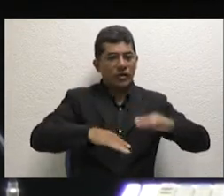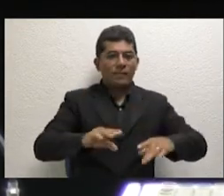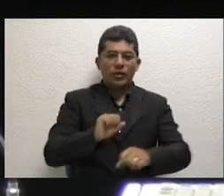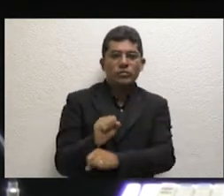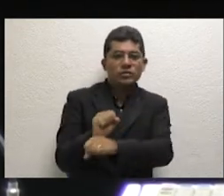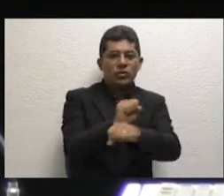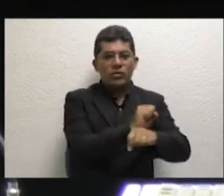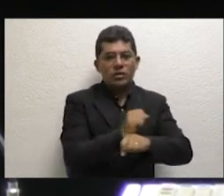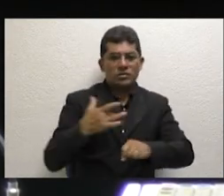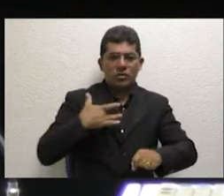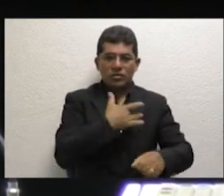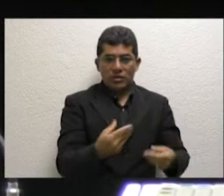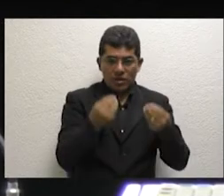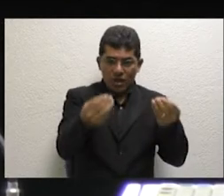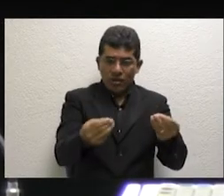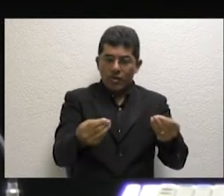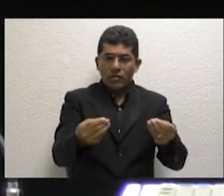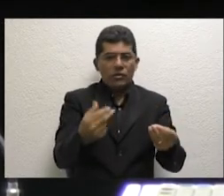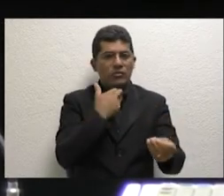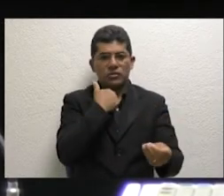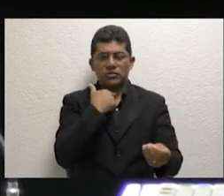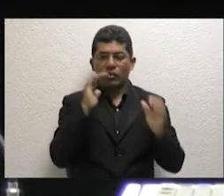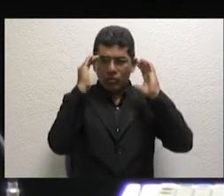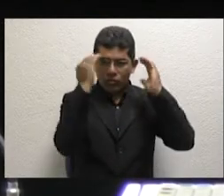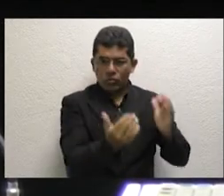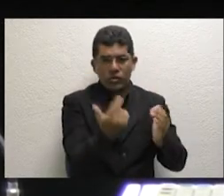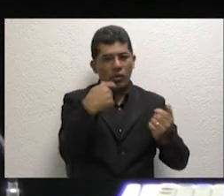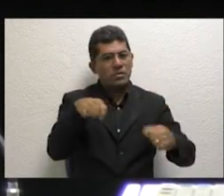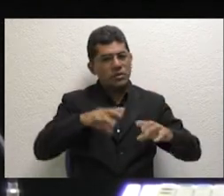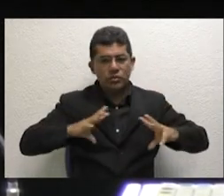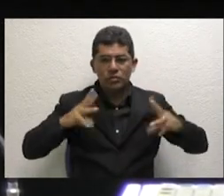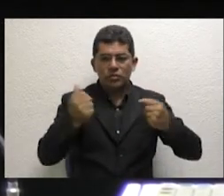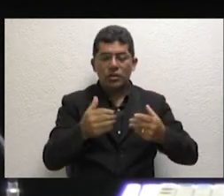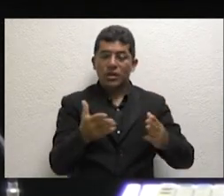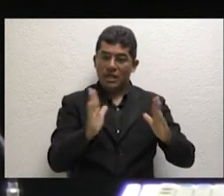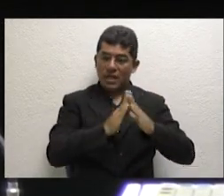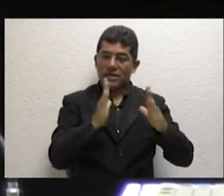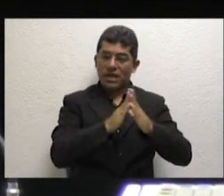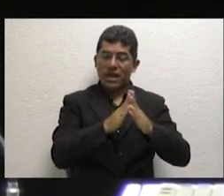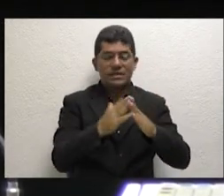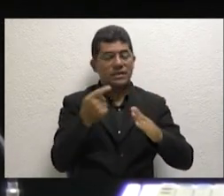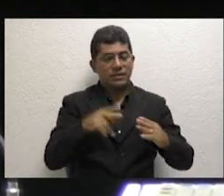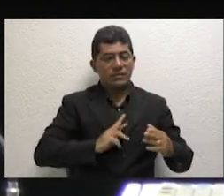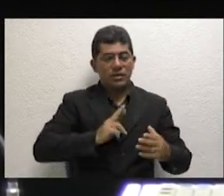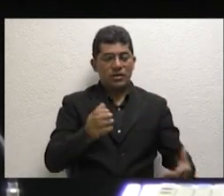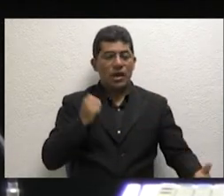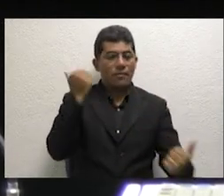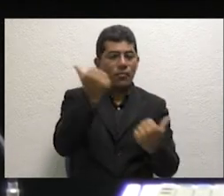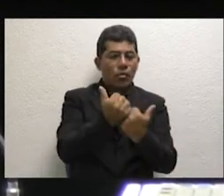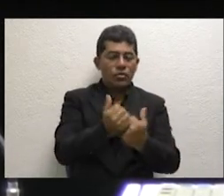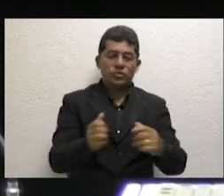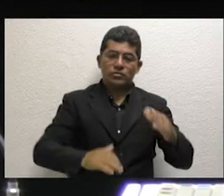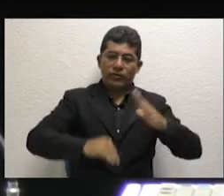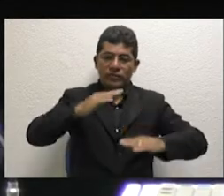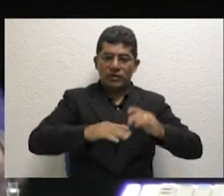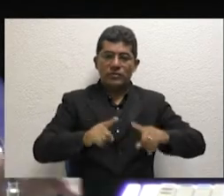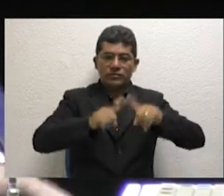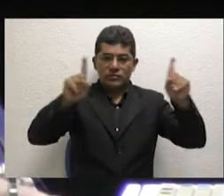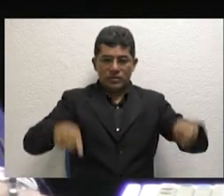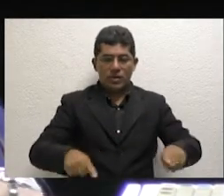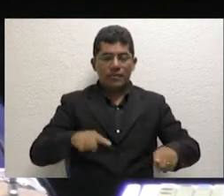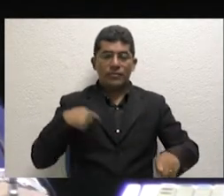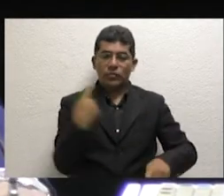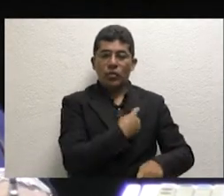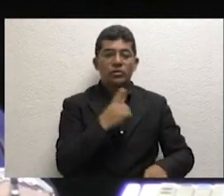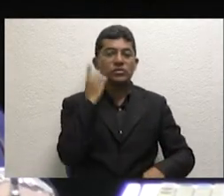governar para uma categoria só e essa casa estará sempre do lado dos trabalhadores sempre do lado dos servidores nós